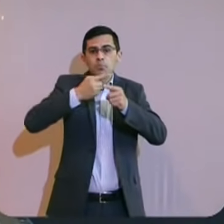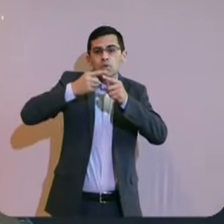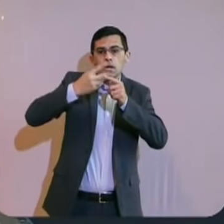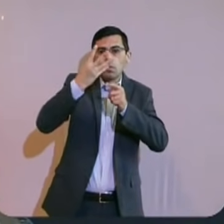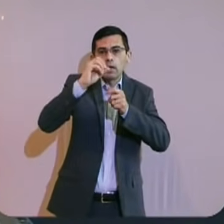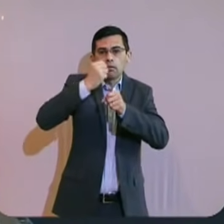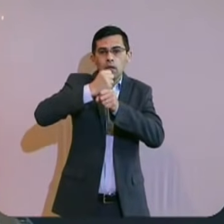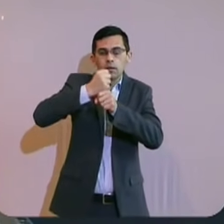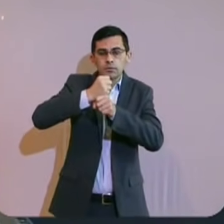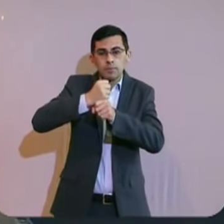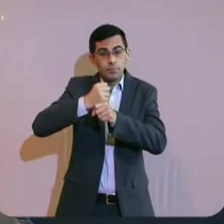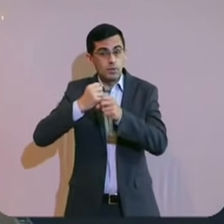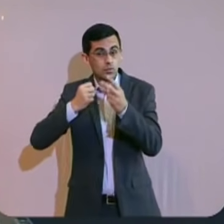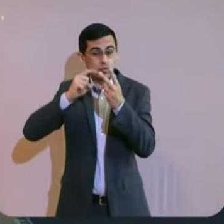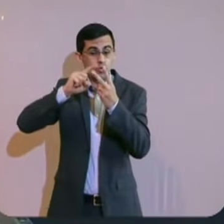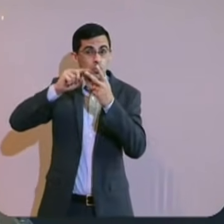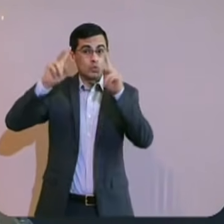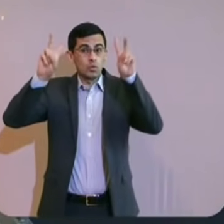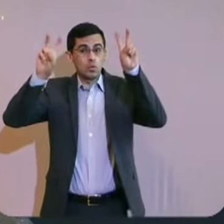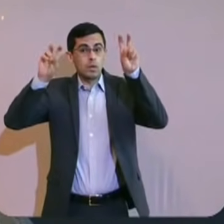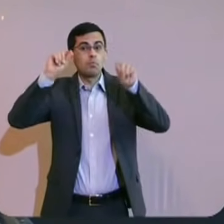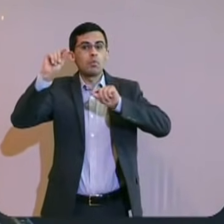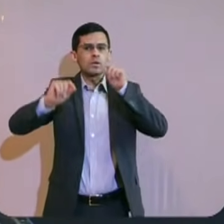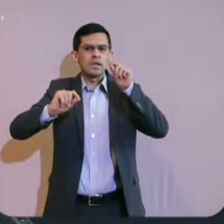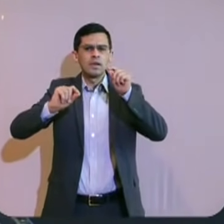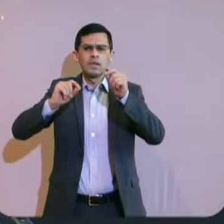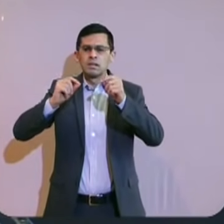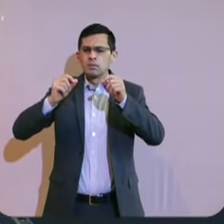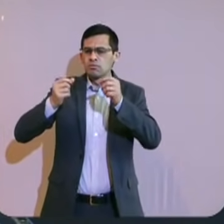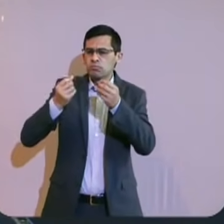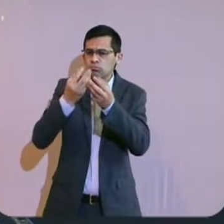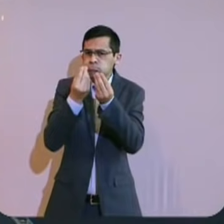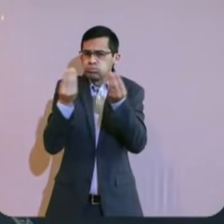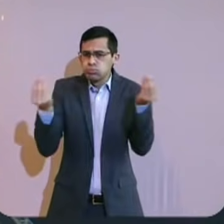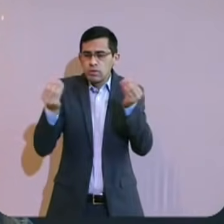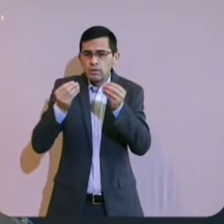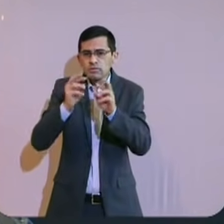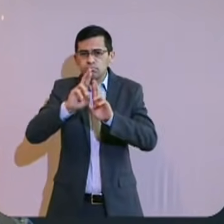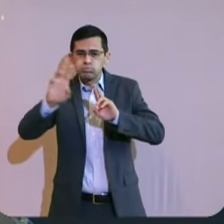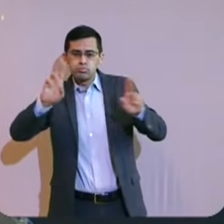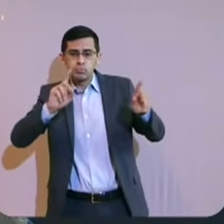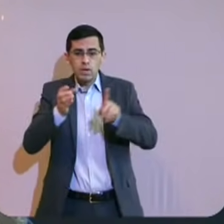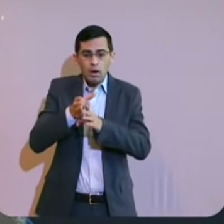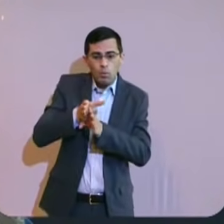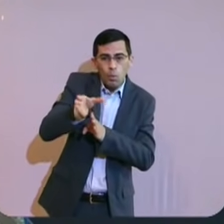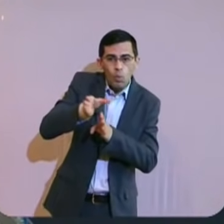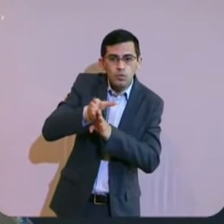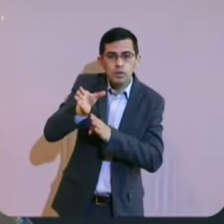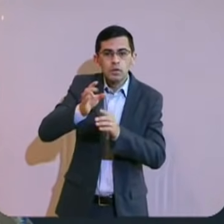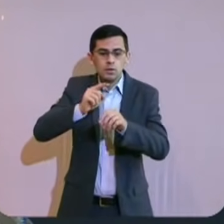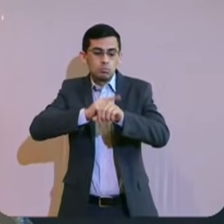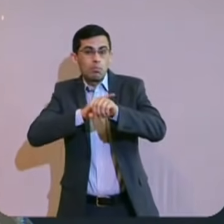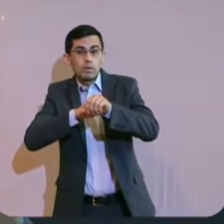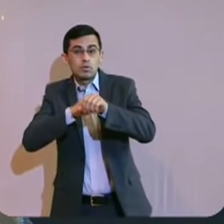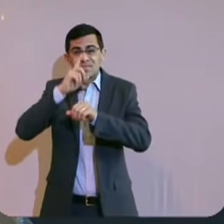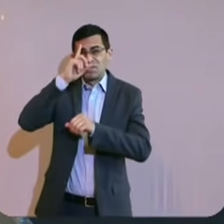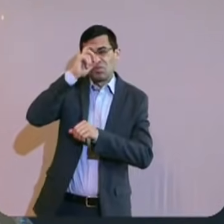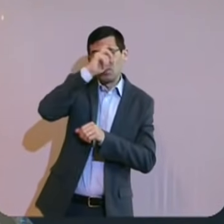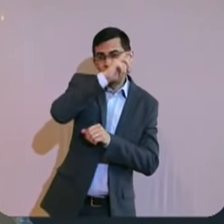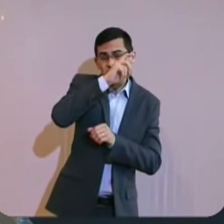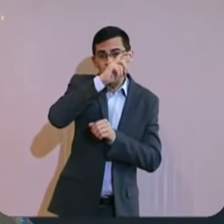na segunda parte, ele faz uma série de advertências para quando os tempos